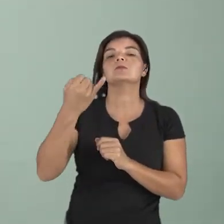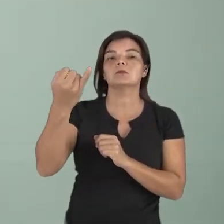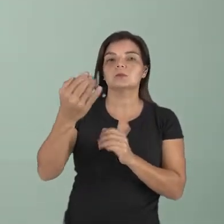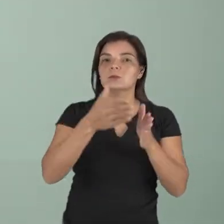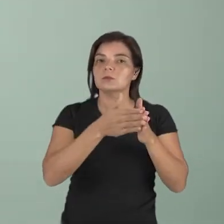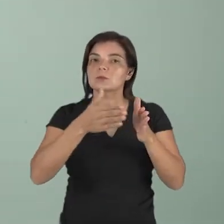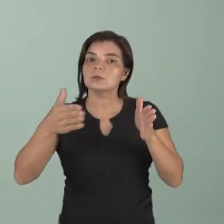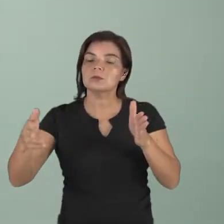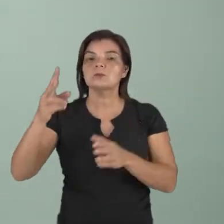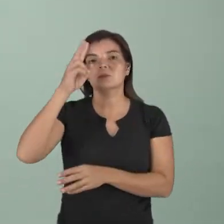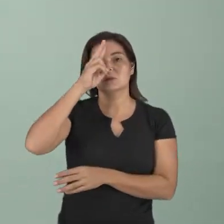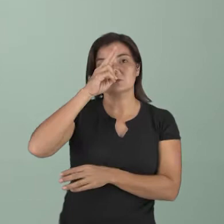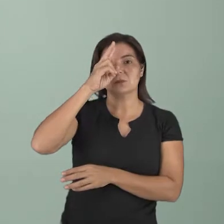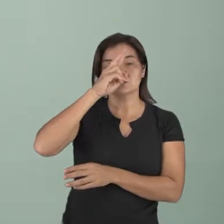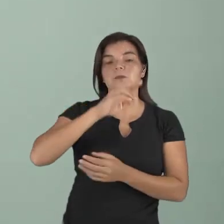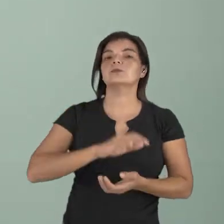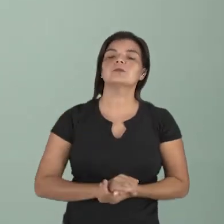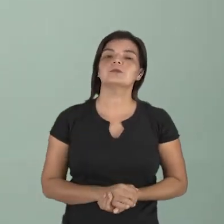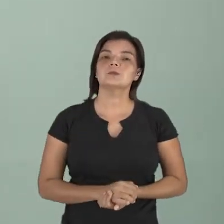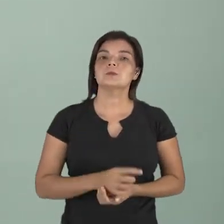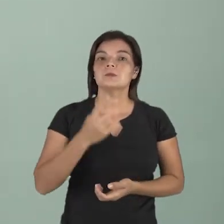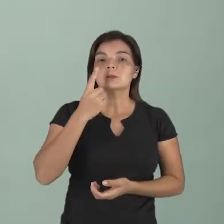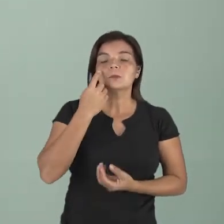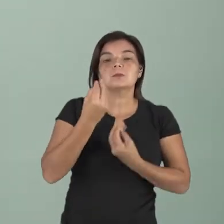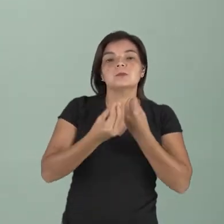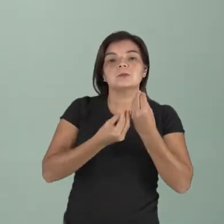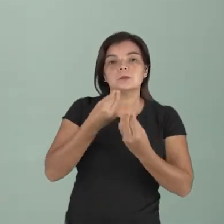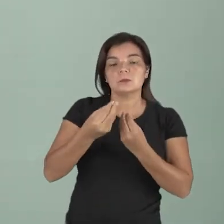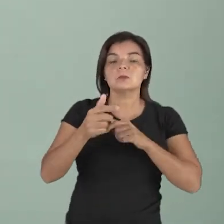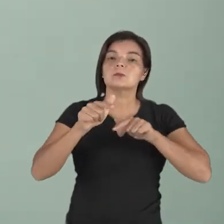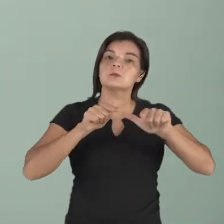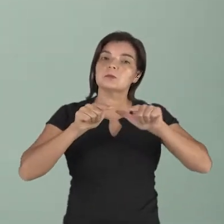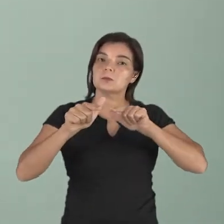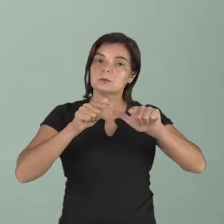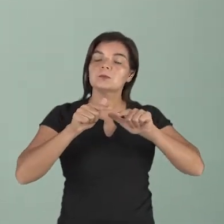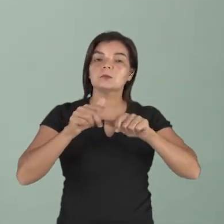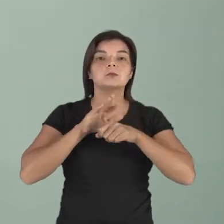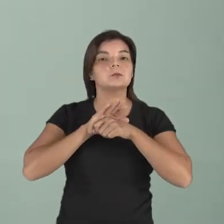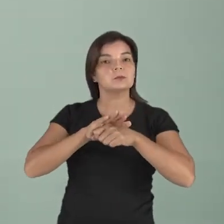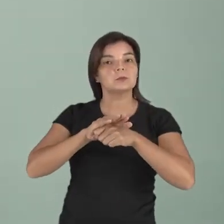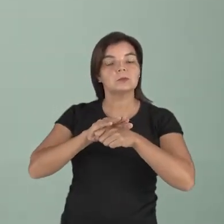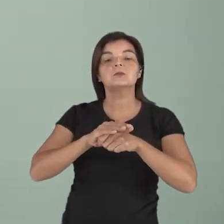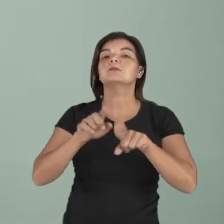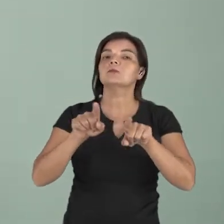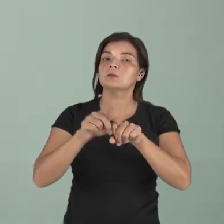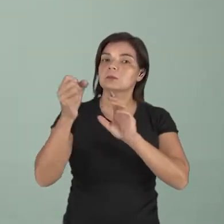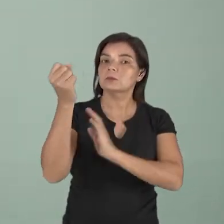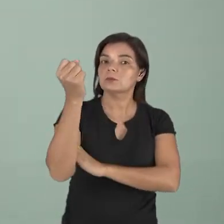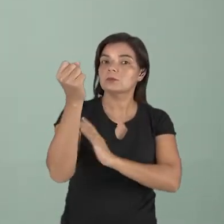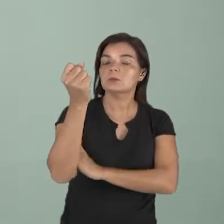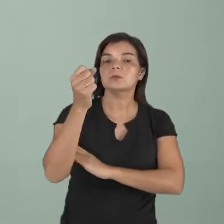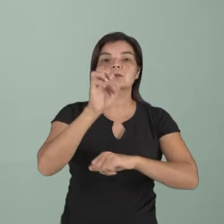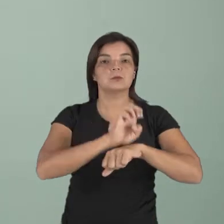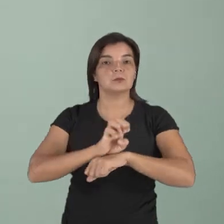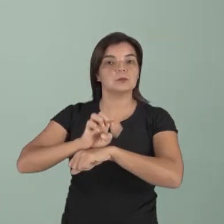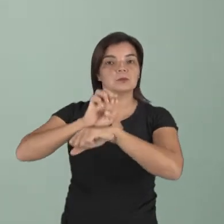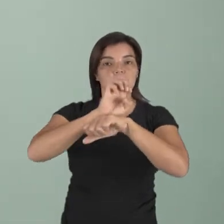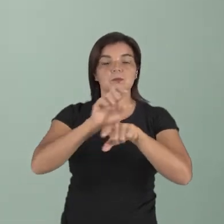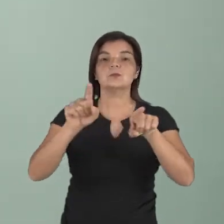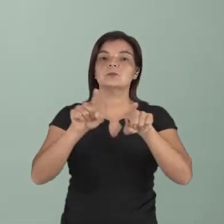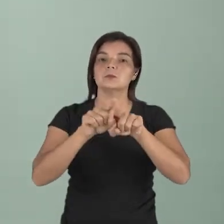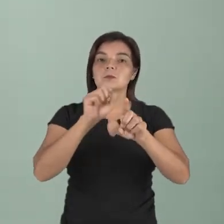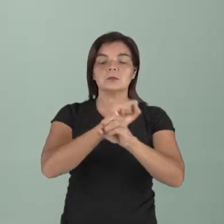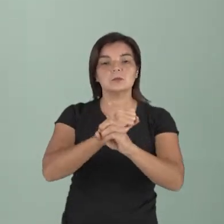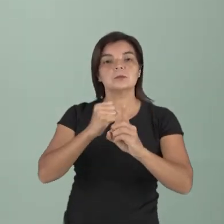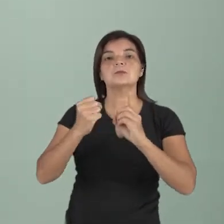determinados períodos da nossa história. Então a gente vai ver como que essas atividades serviram para fortalecer o nosso estado, para fortalecer